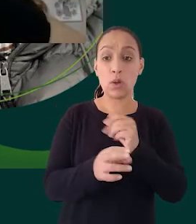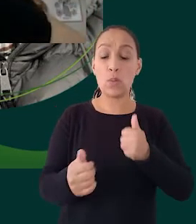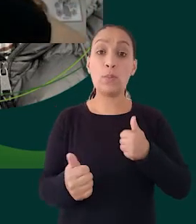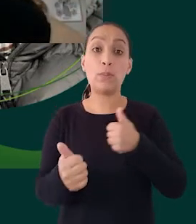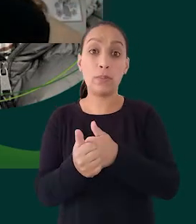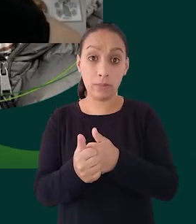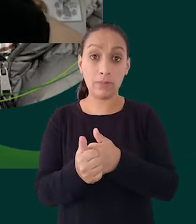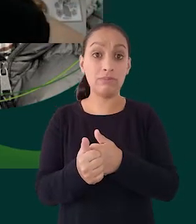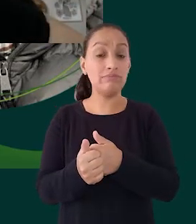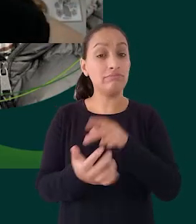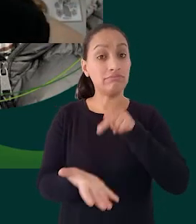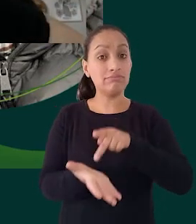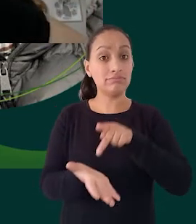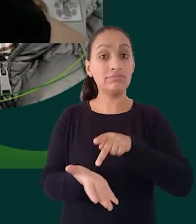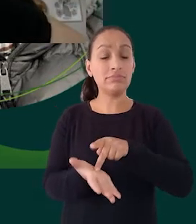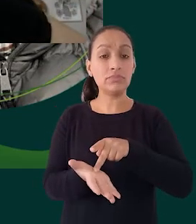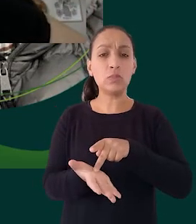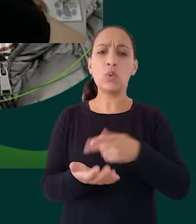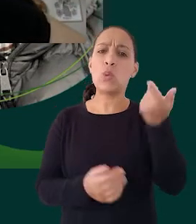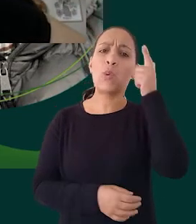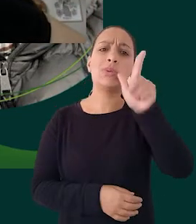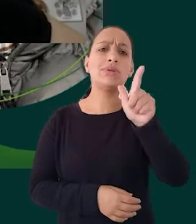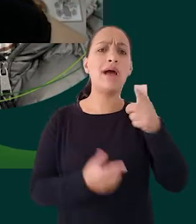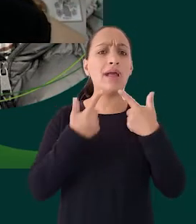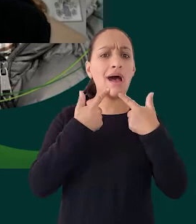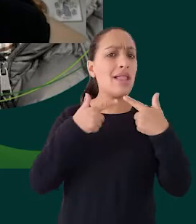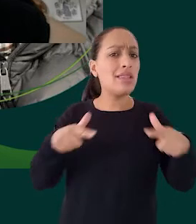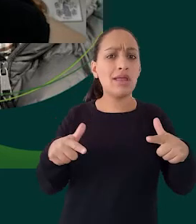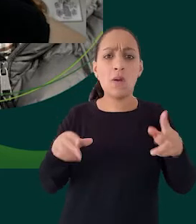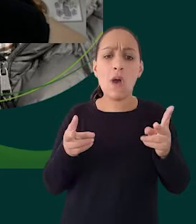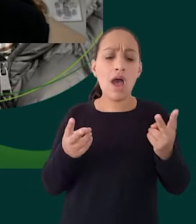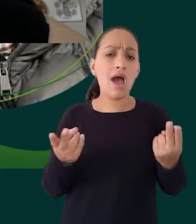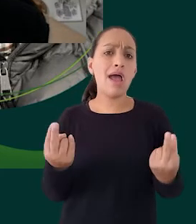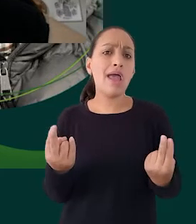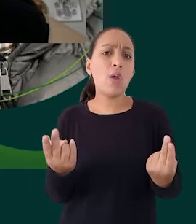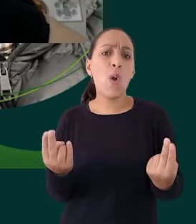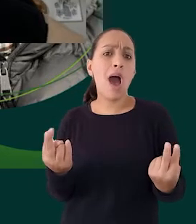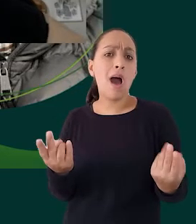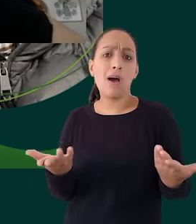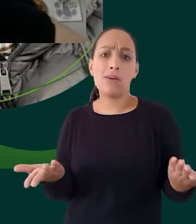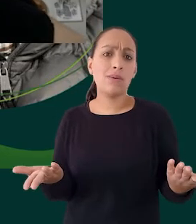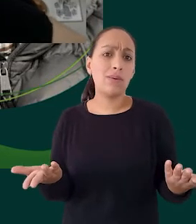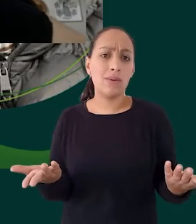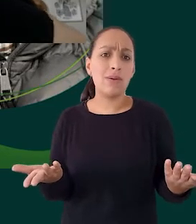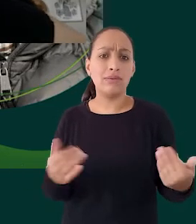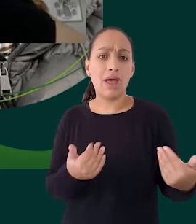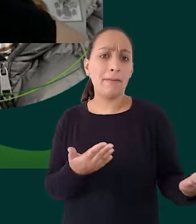gente consegue falar a mesma língua dos alunos, né?